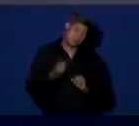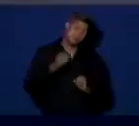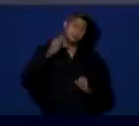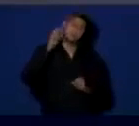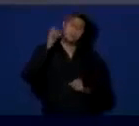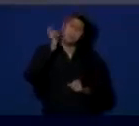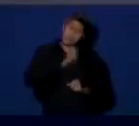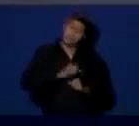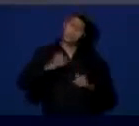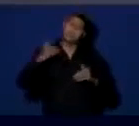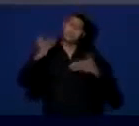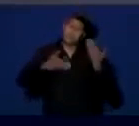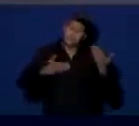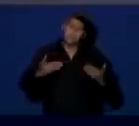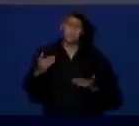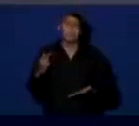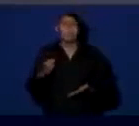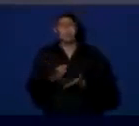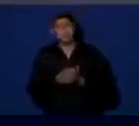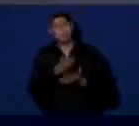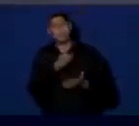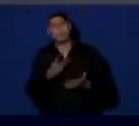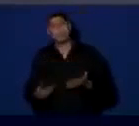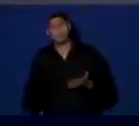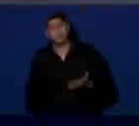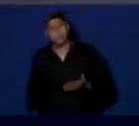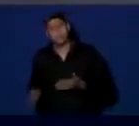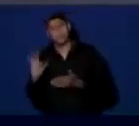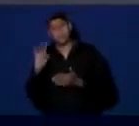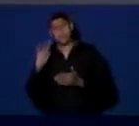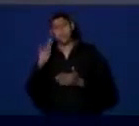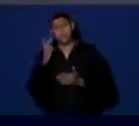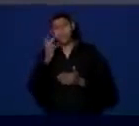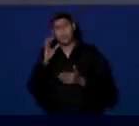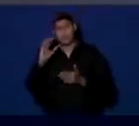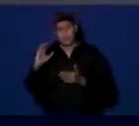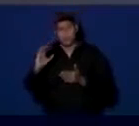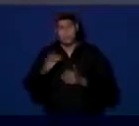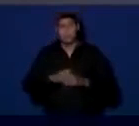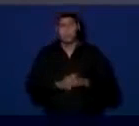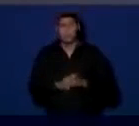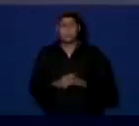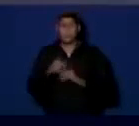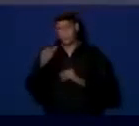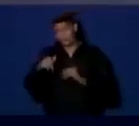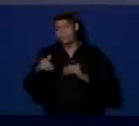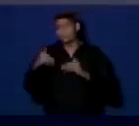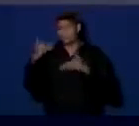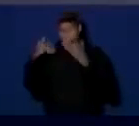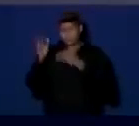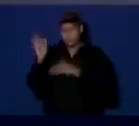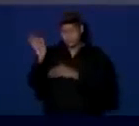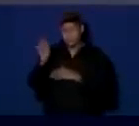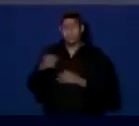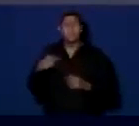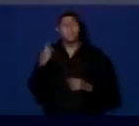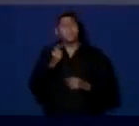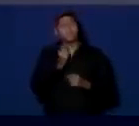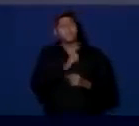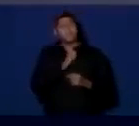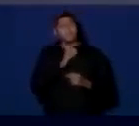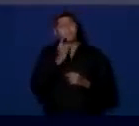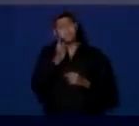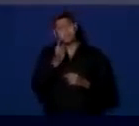vinha subindo muito a despesa no governo FHC. Né, o Brasil, muito. É uma evolução. Né? Ou seja, a gente teve